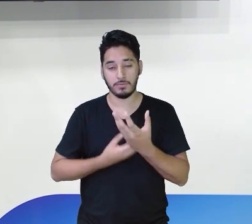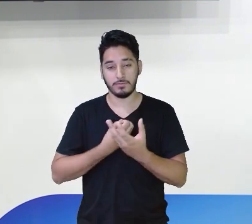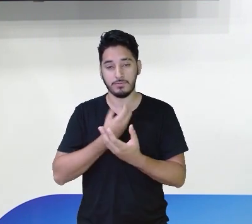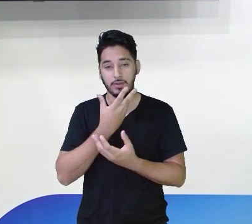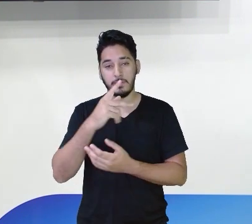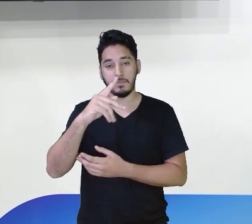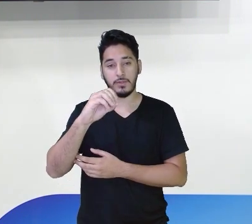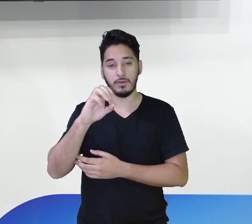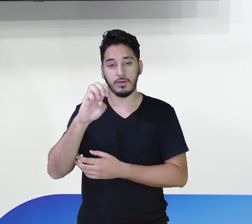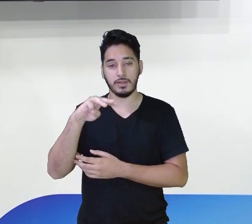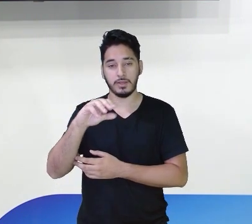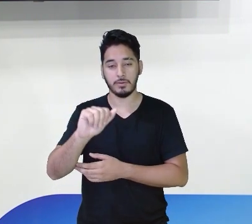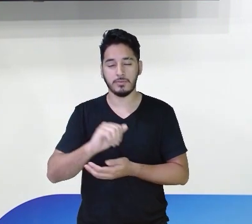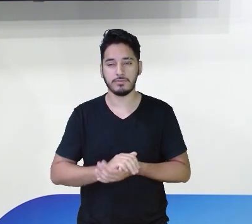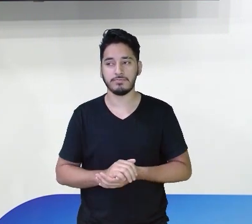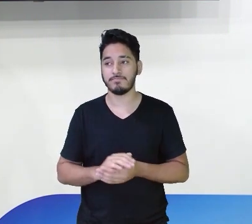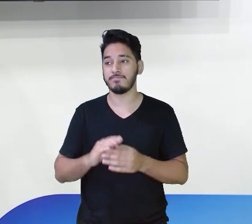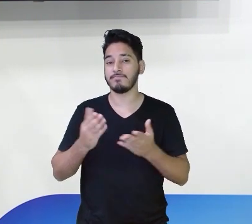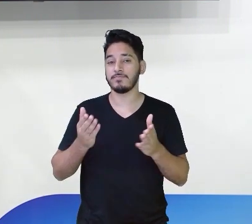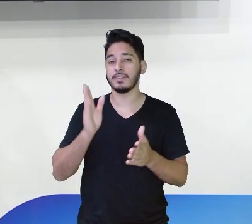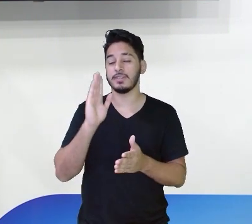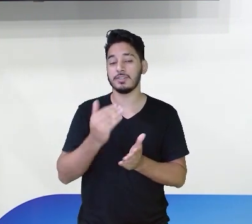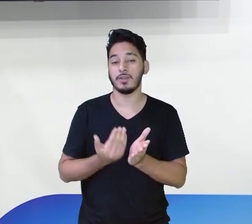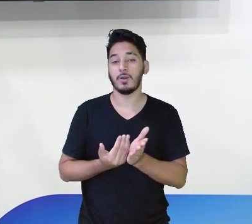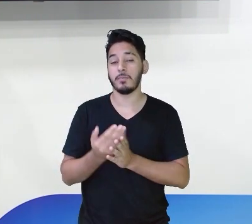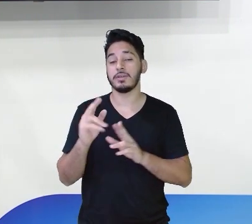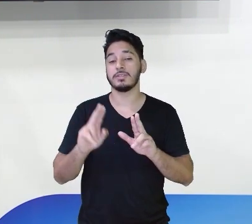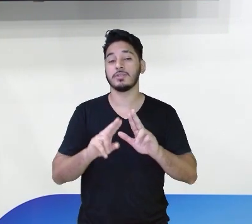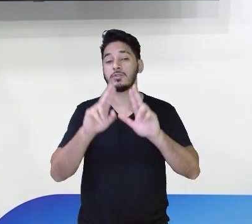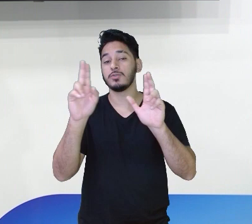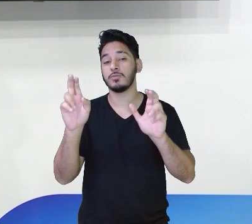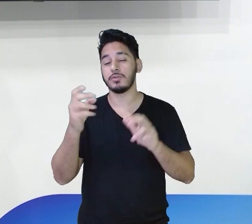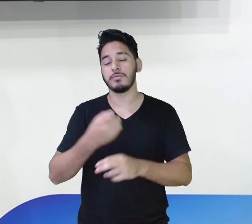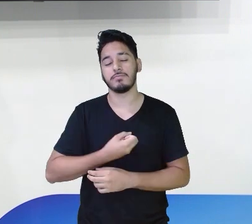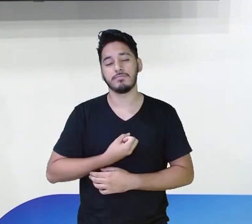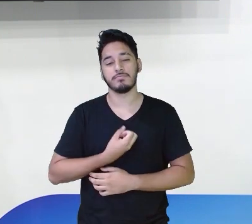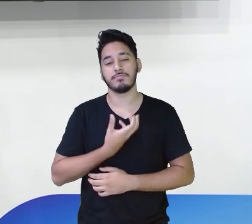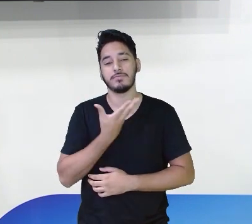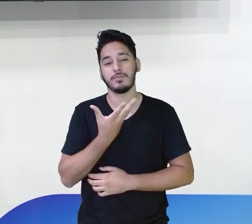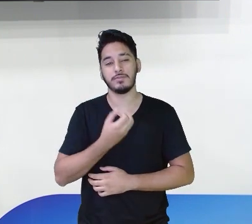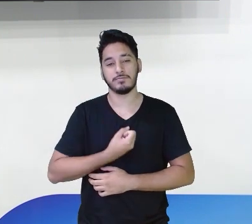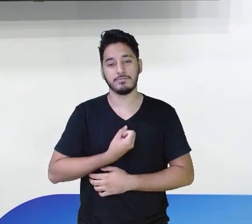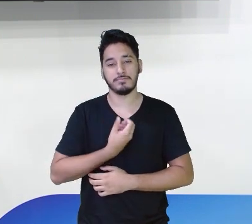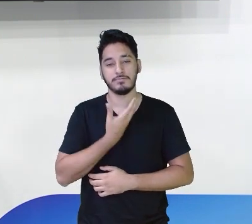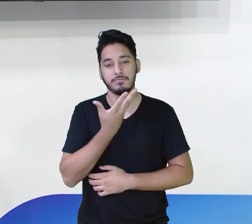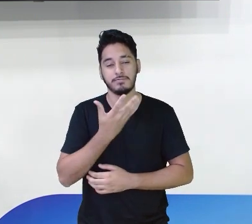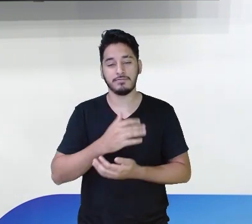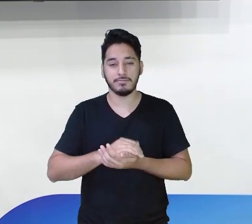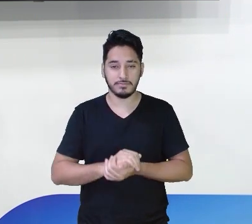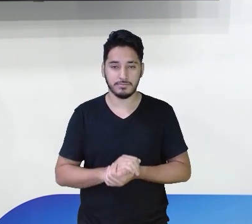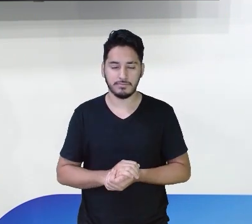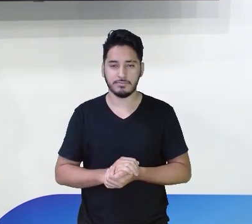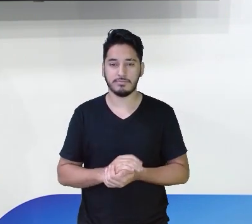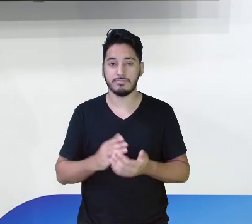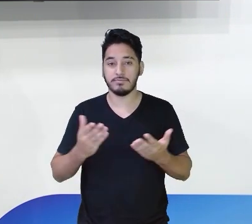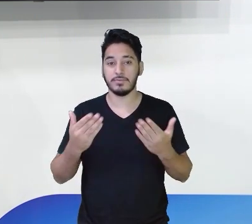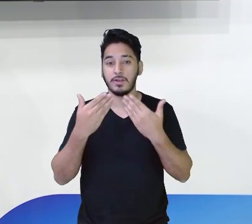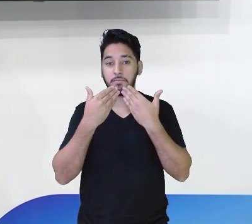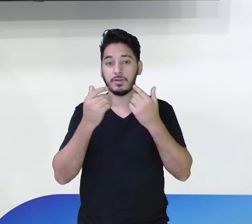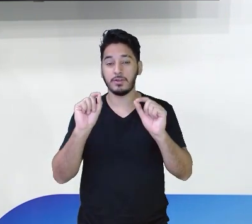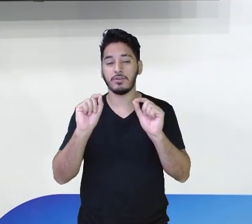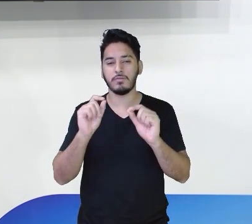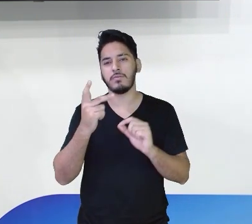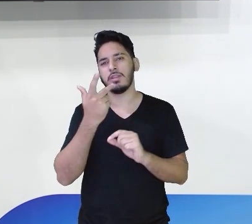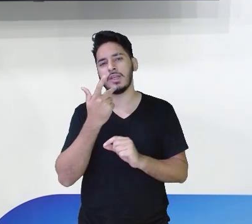Então, a gente já começa a nossa aula falando sobre poema, né? Então, nada melhor do que